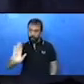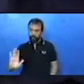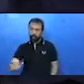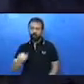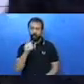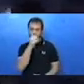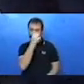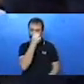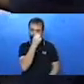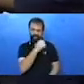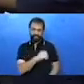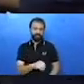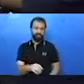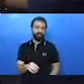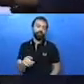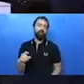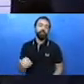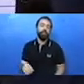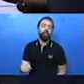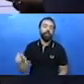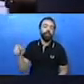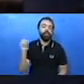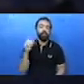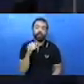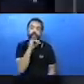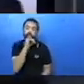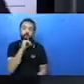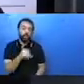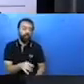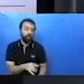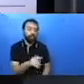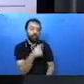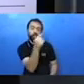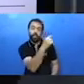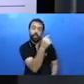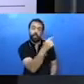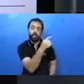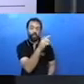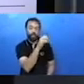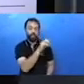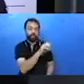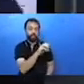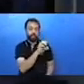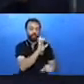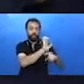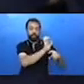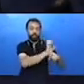para vocês. Vai lá, o exemplo. Nesse estado aqui,